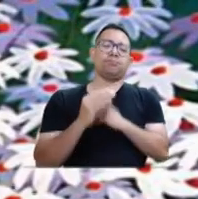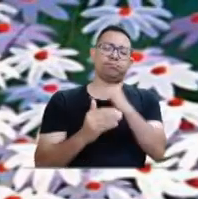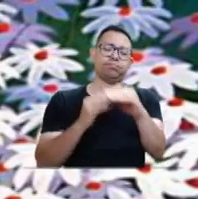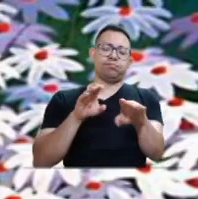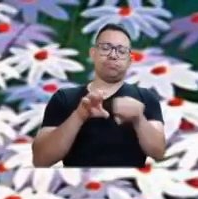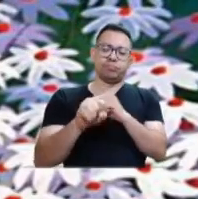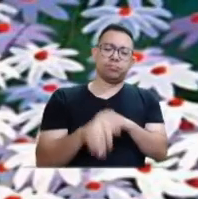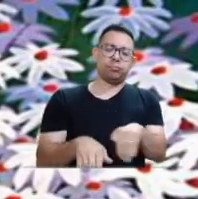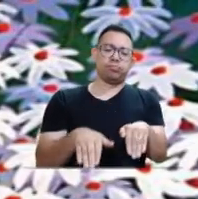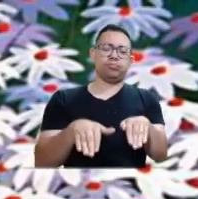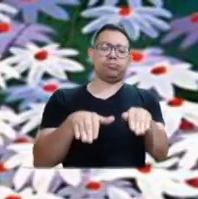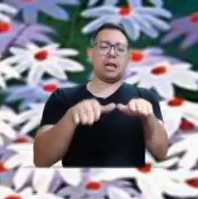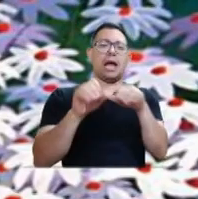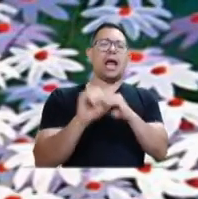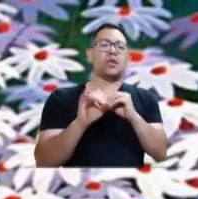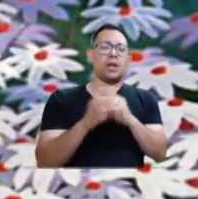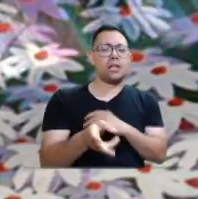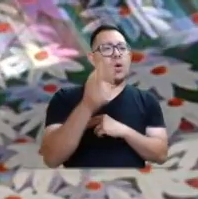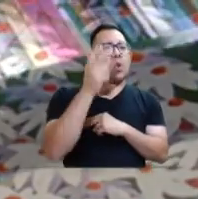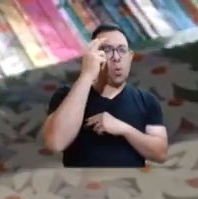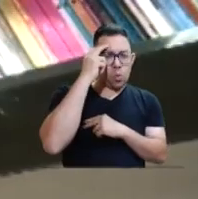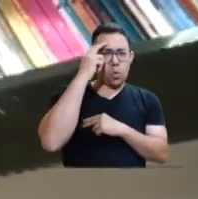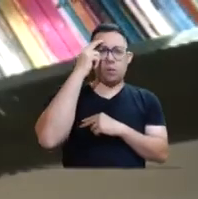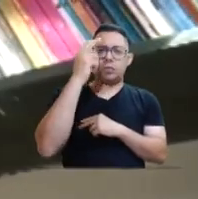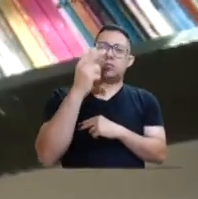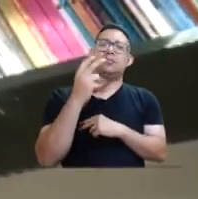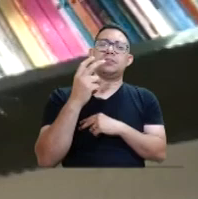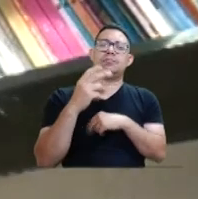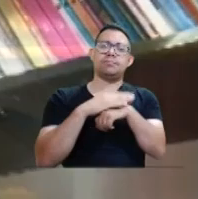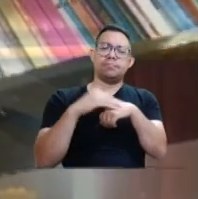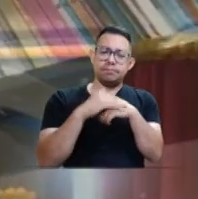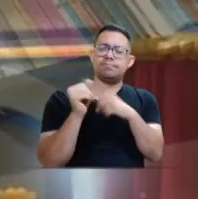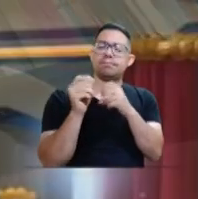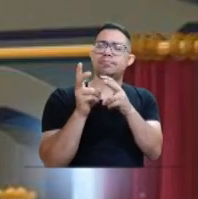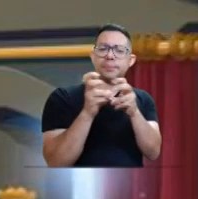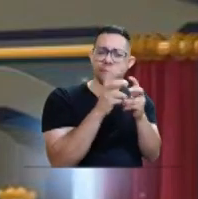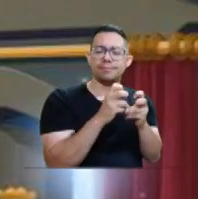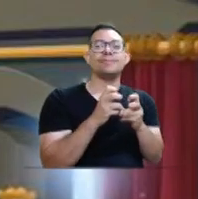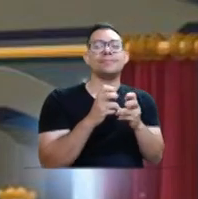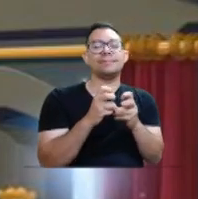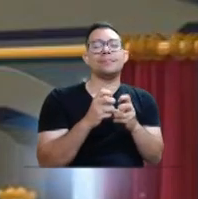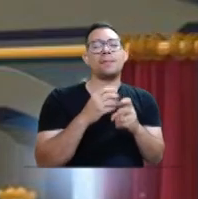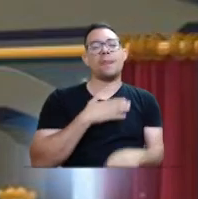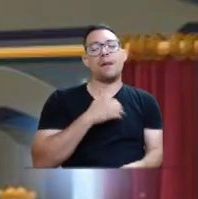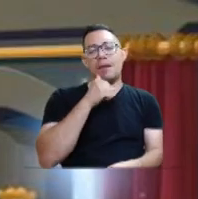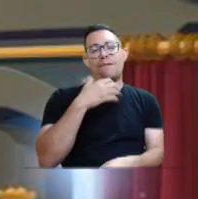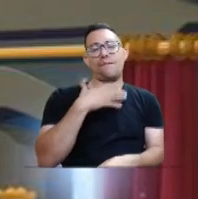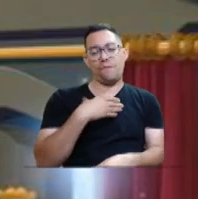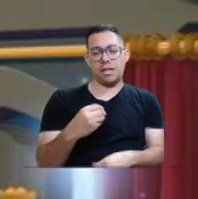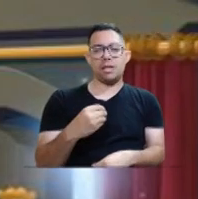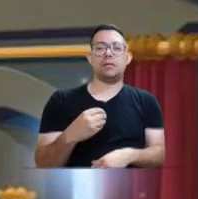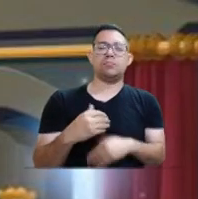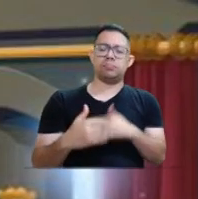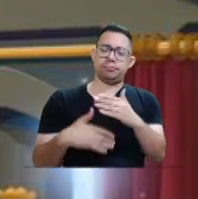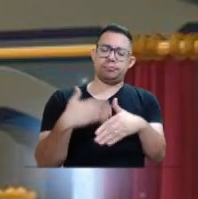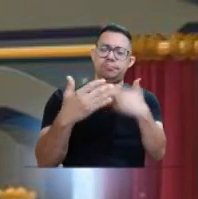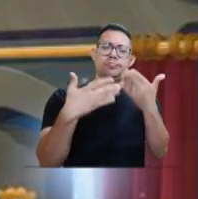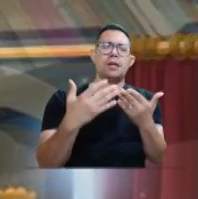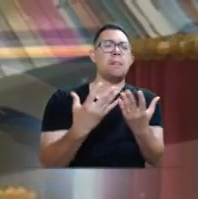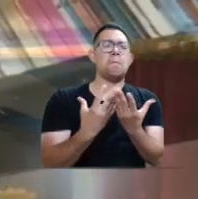audiovisual na base da formação da educação, da cultura, e da aptidão, da percepção, e eu sei